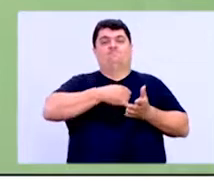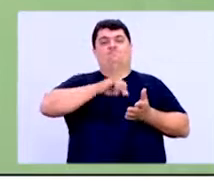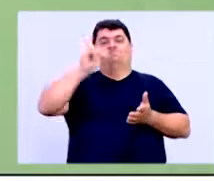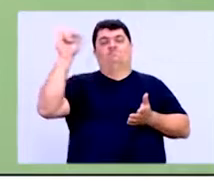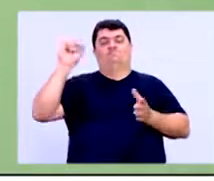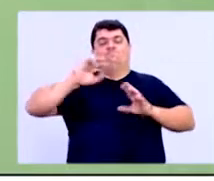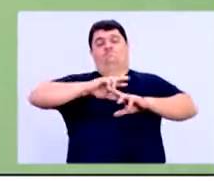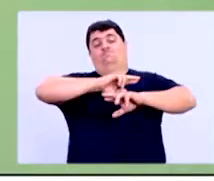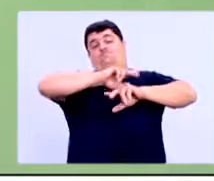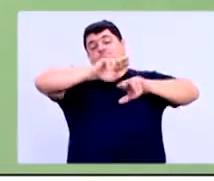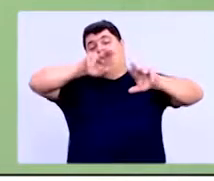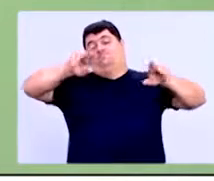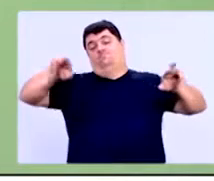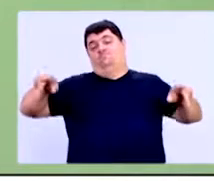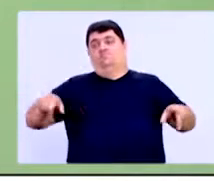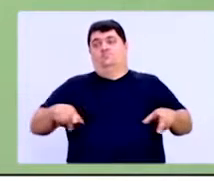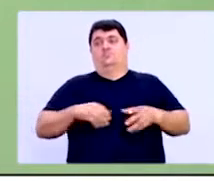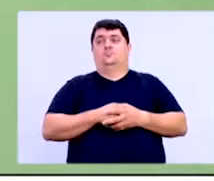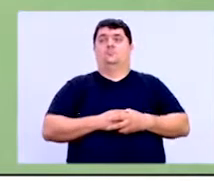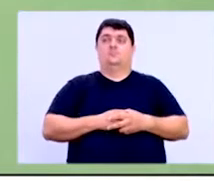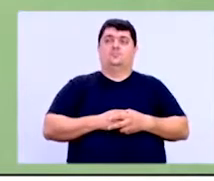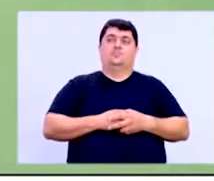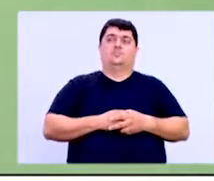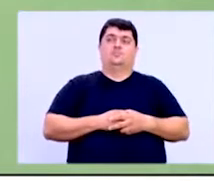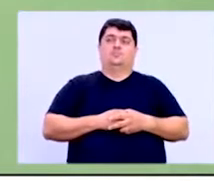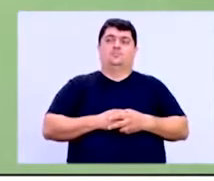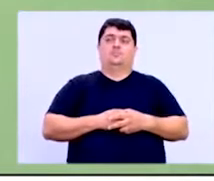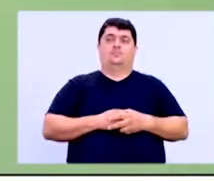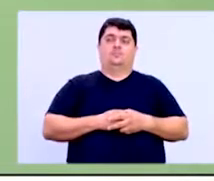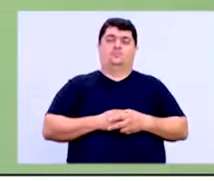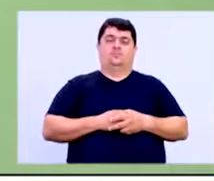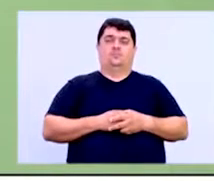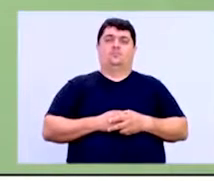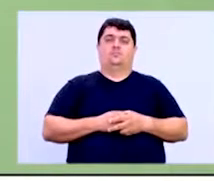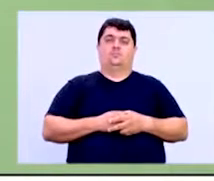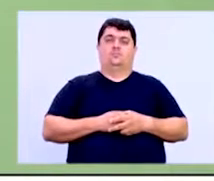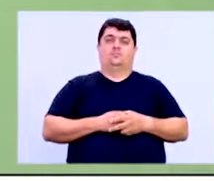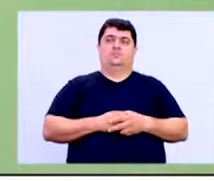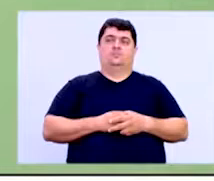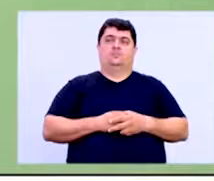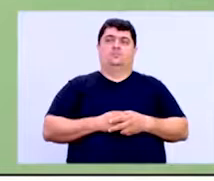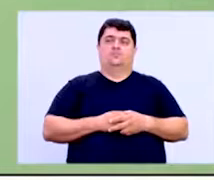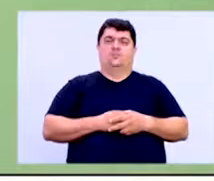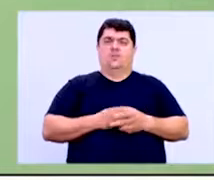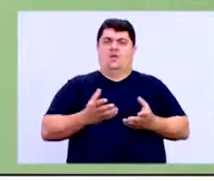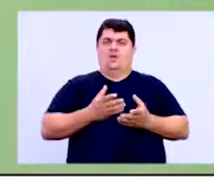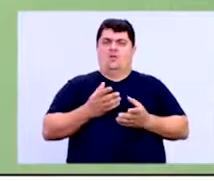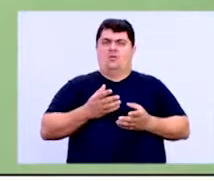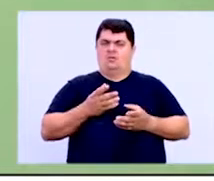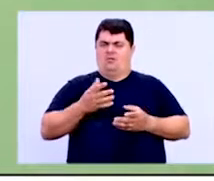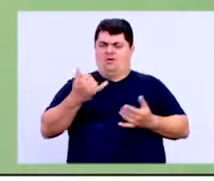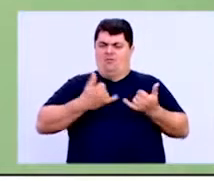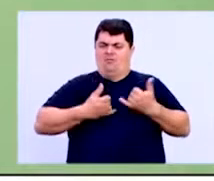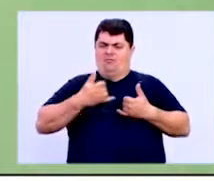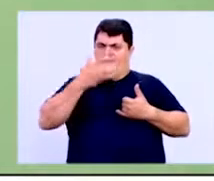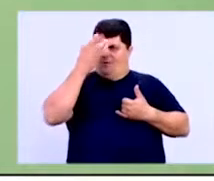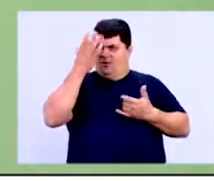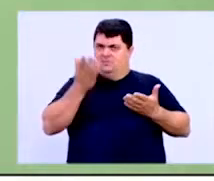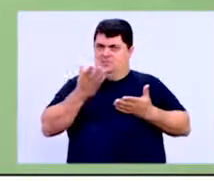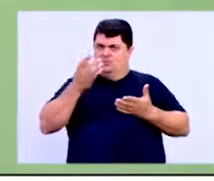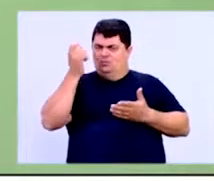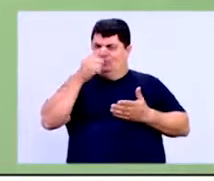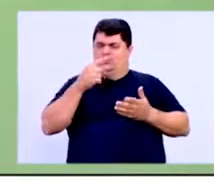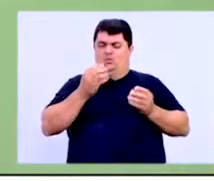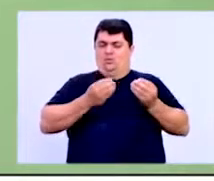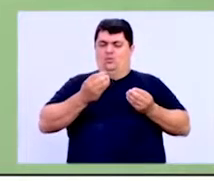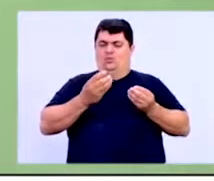dos impostos para o produto ou serviço. Entendeu? Nossa, professor, o senhor falou que era fácil, mas é fácil, é